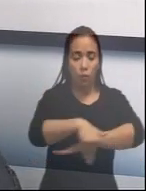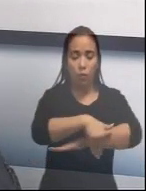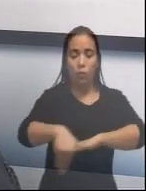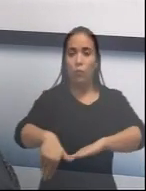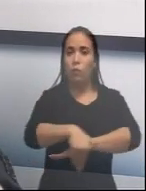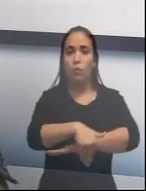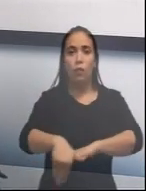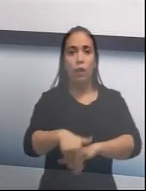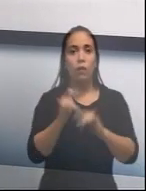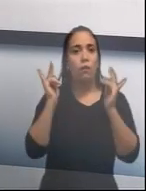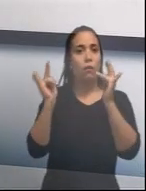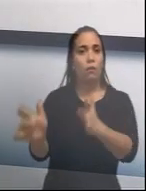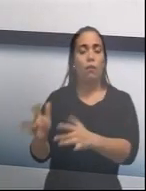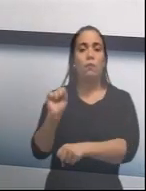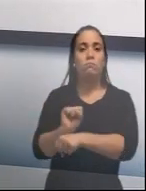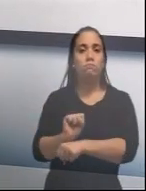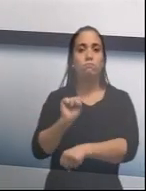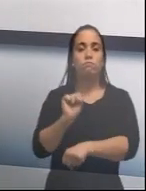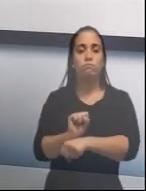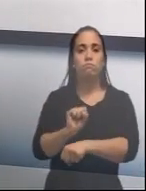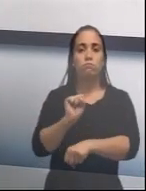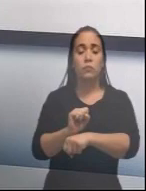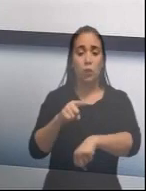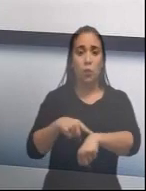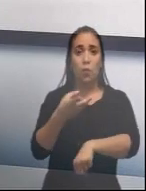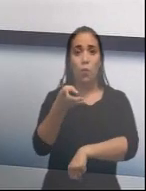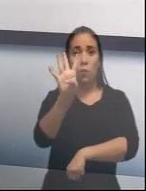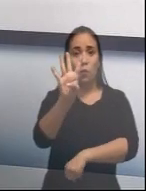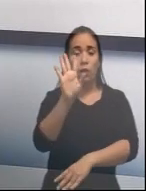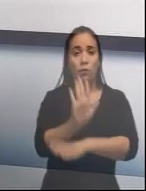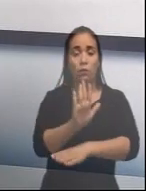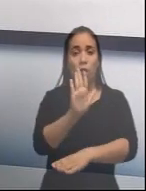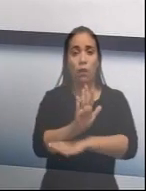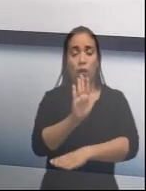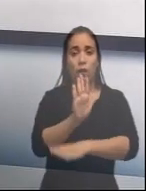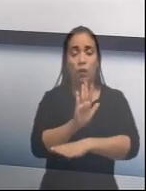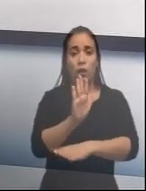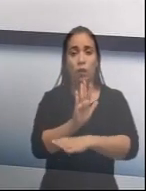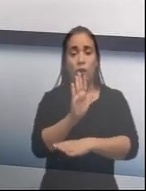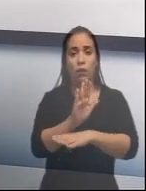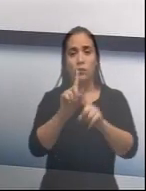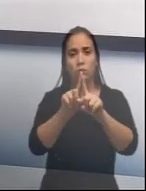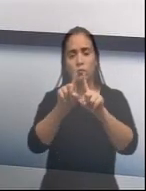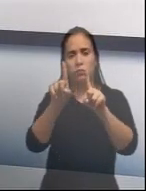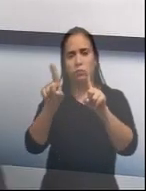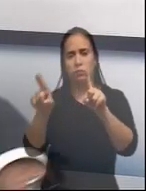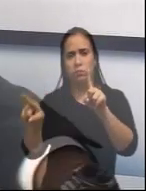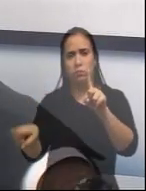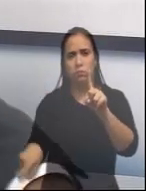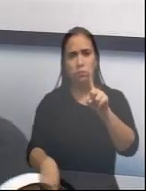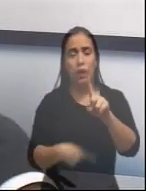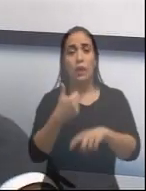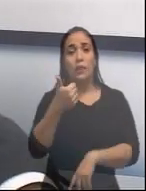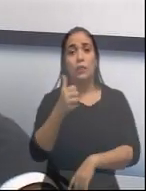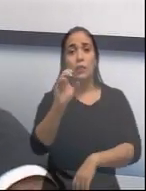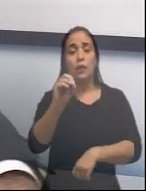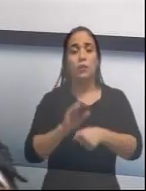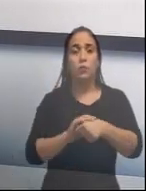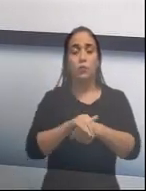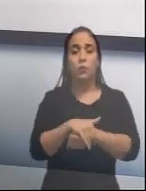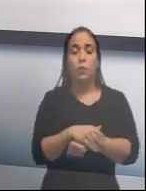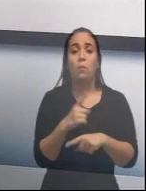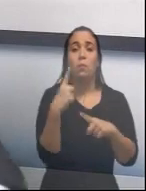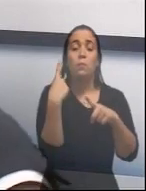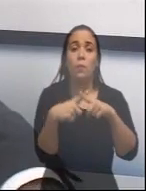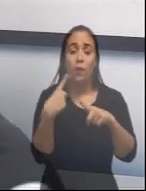estrada de 4 horas da tarde até 10 horas da noite, porque esse